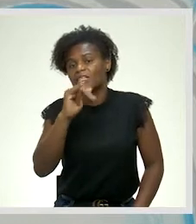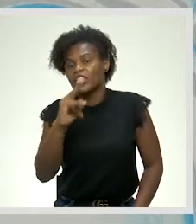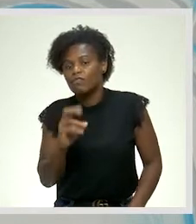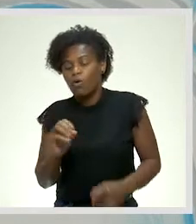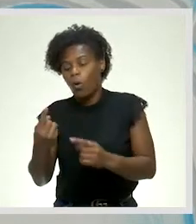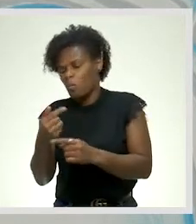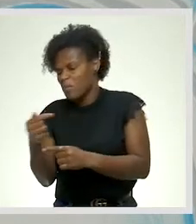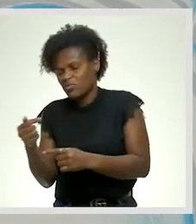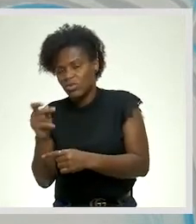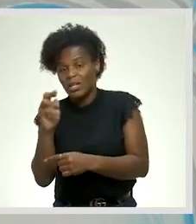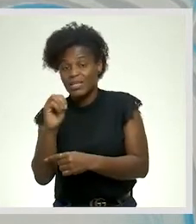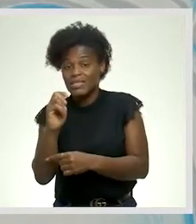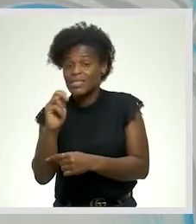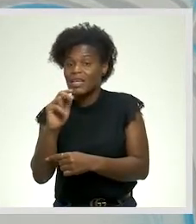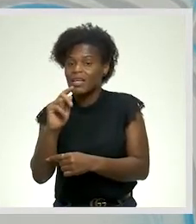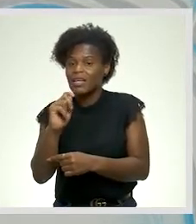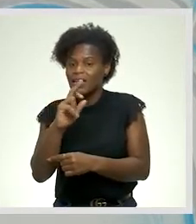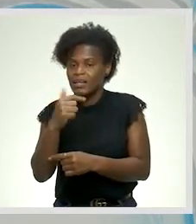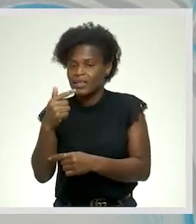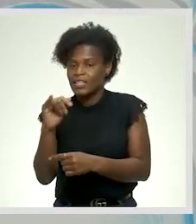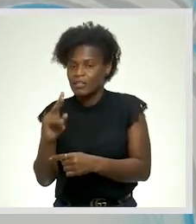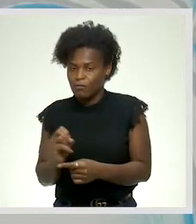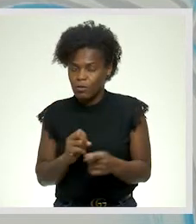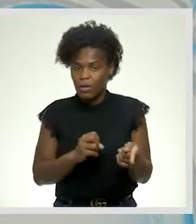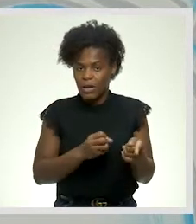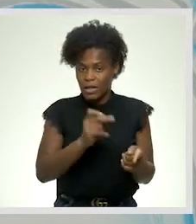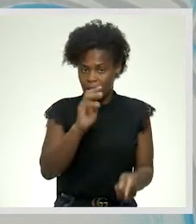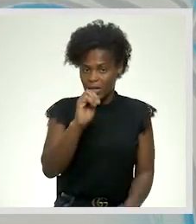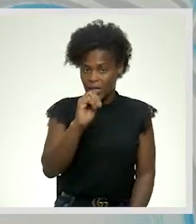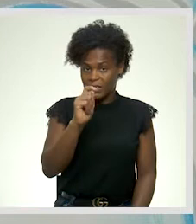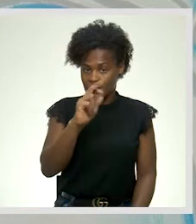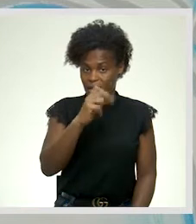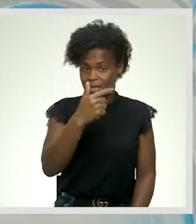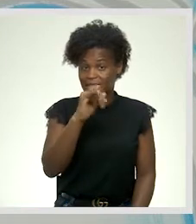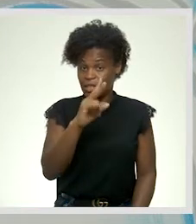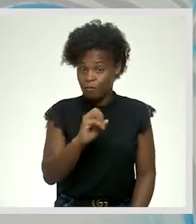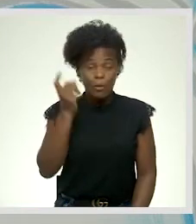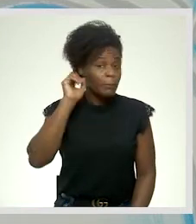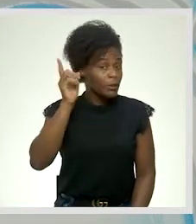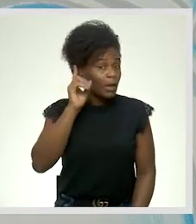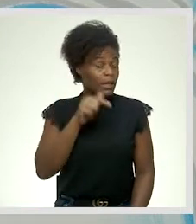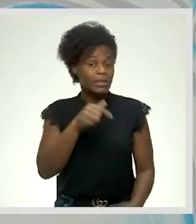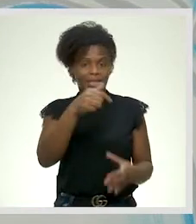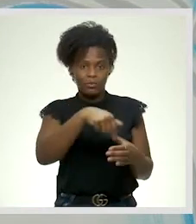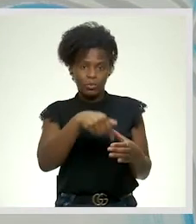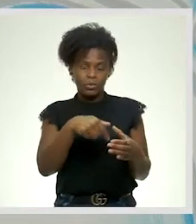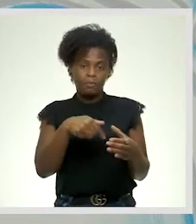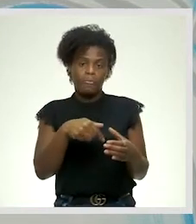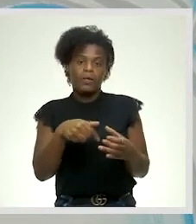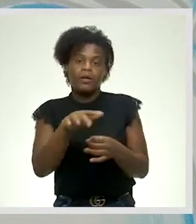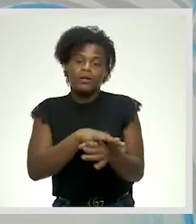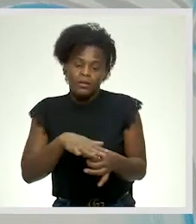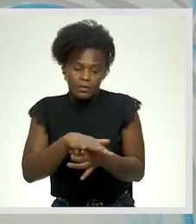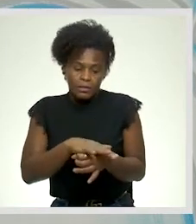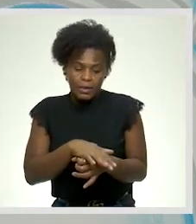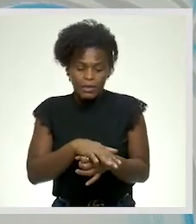menos assertivo. Como já vimos, a assertividade é um aspecto muito importante dentro do contexto